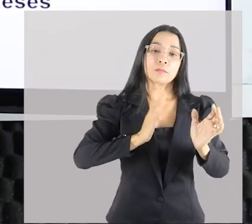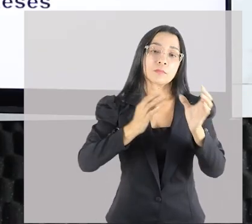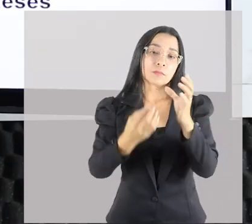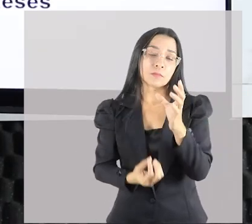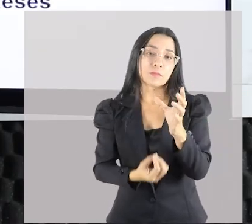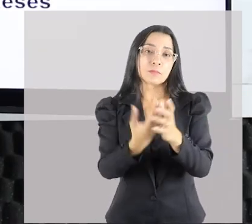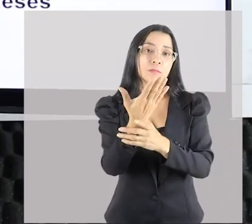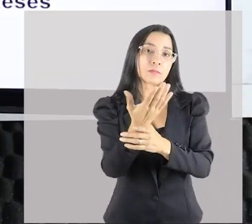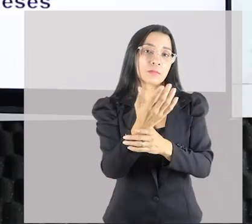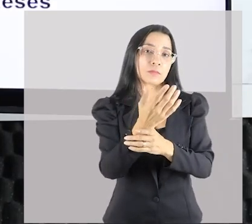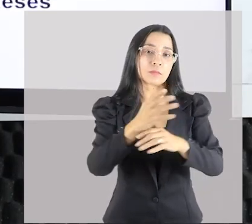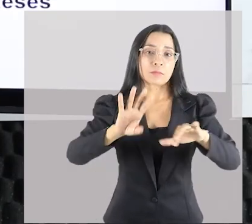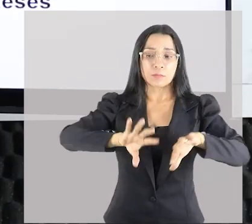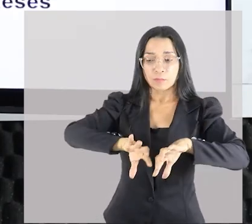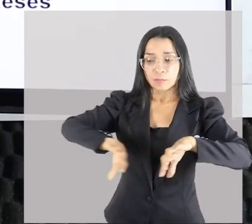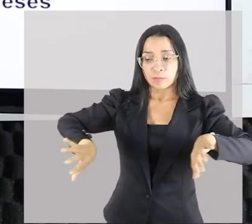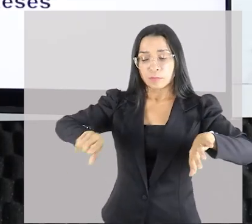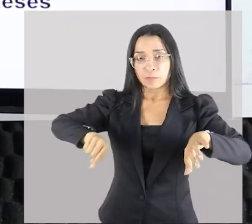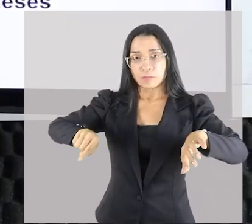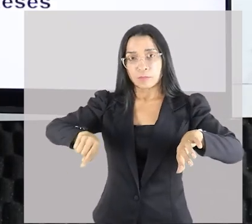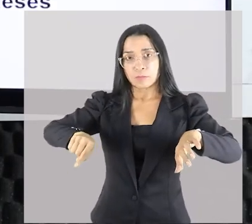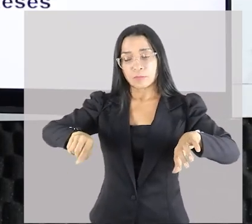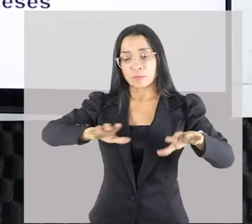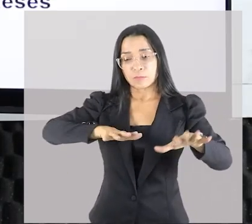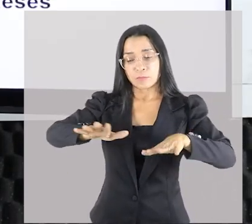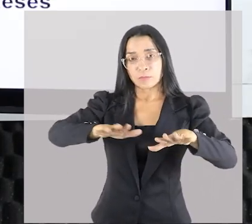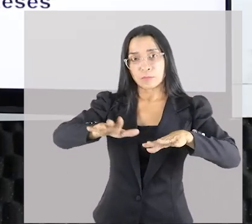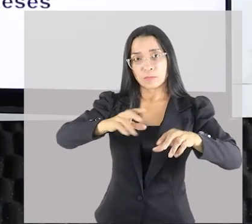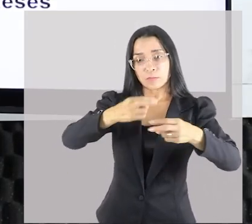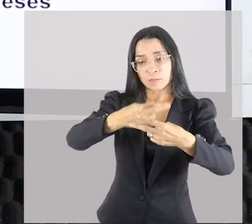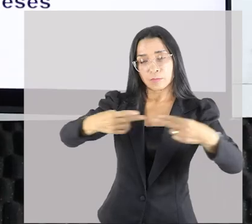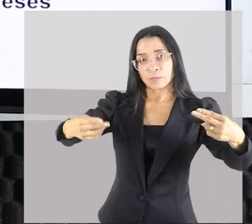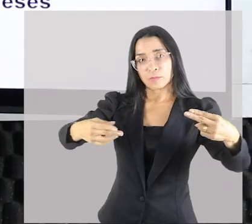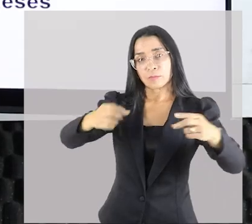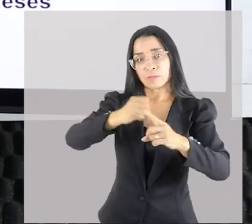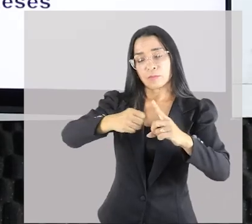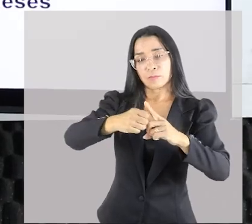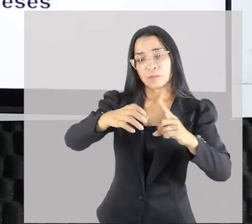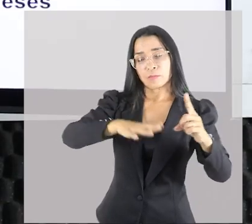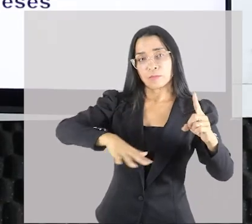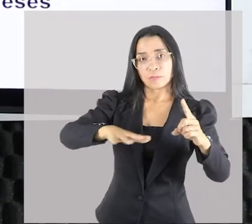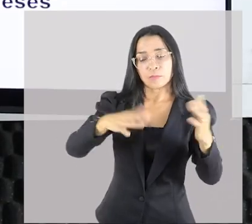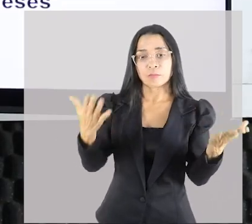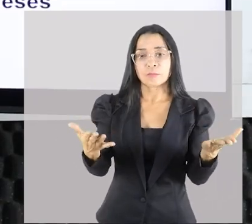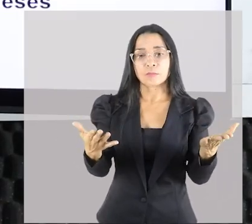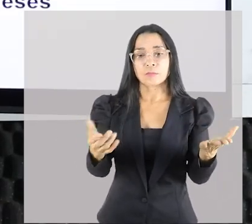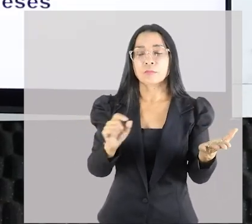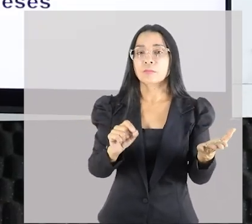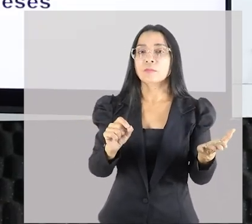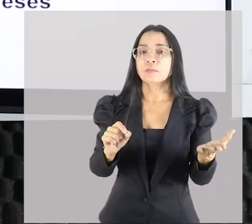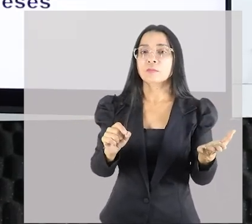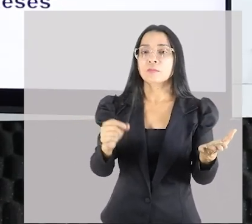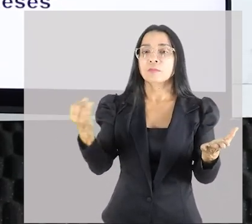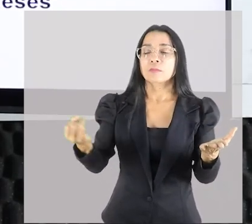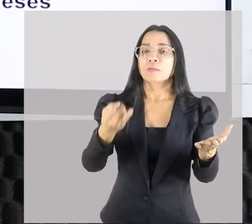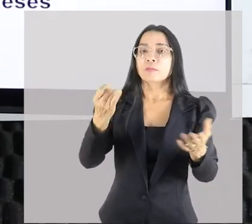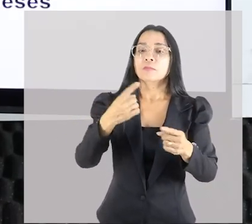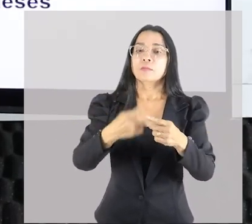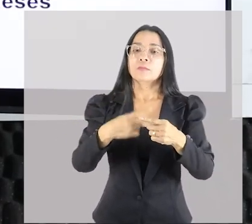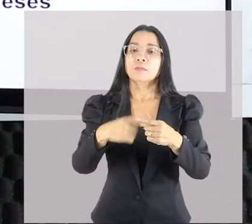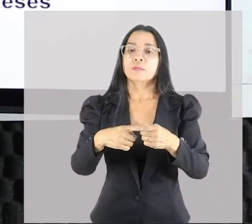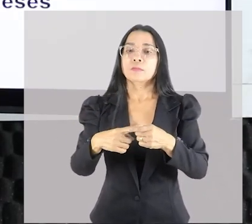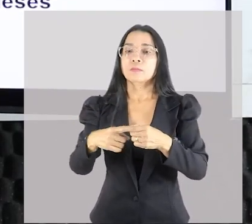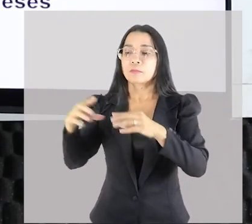outros elementos sociais. E o aparecimento dessas corporações é importante. Por quê? Porque vai trazer aquela mão de obra que estava